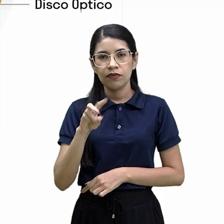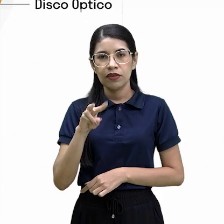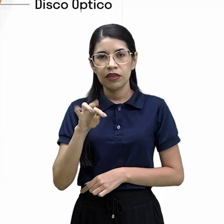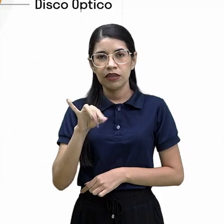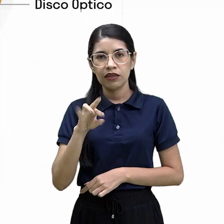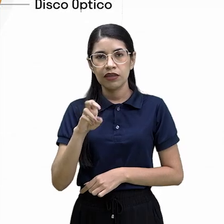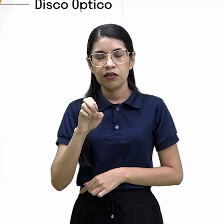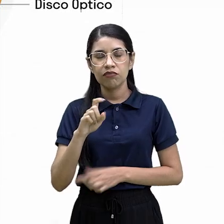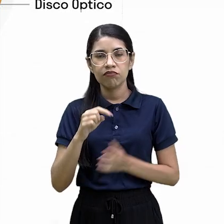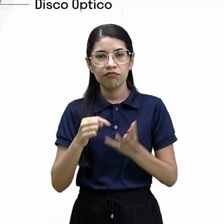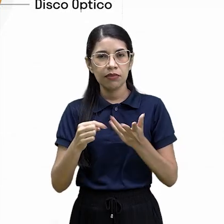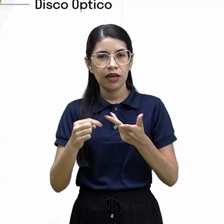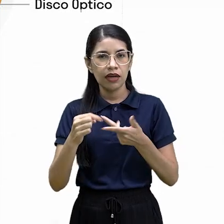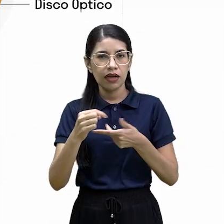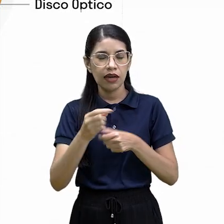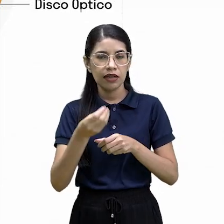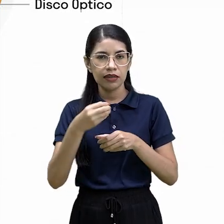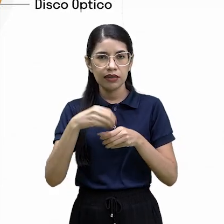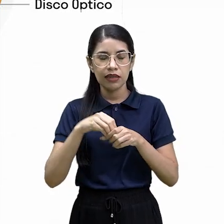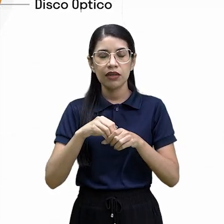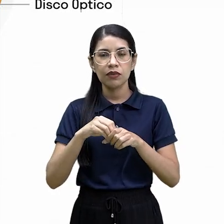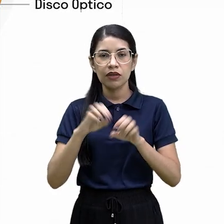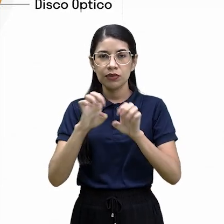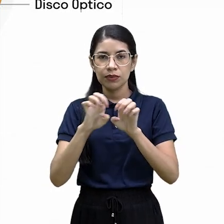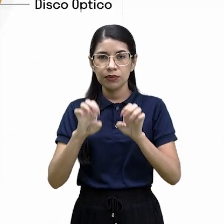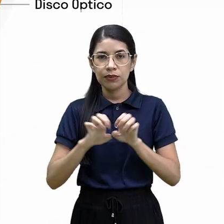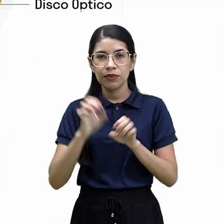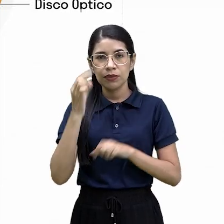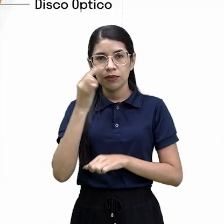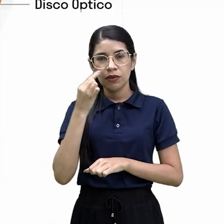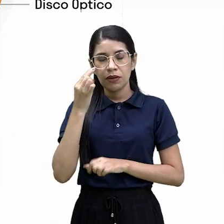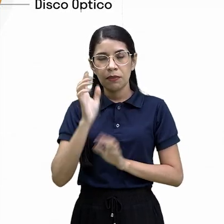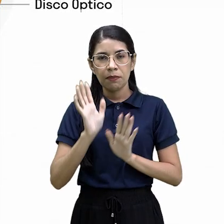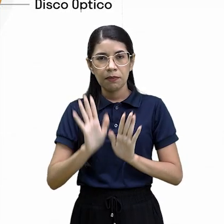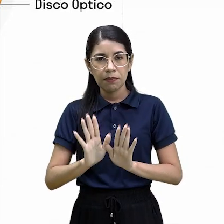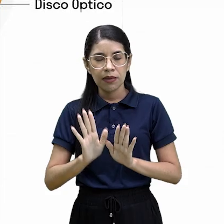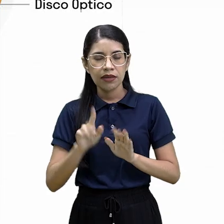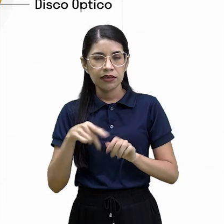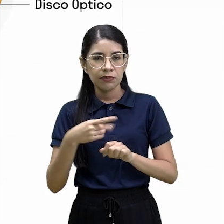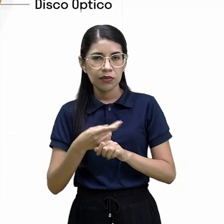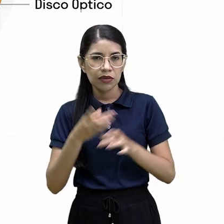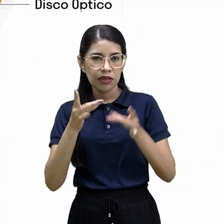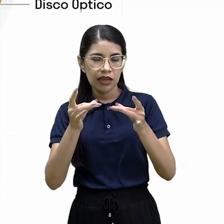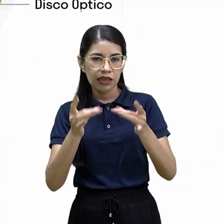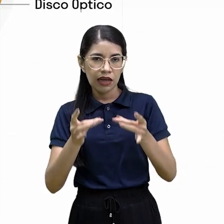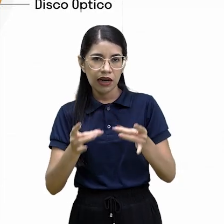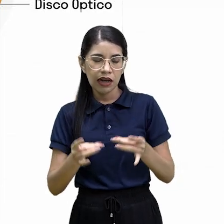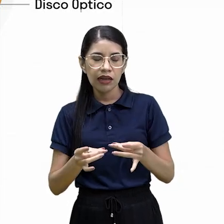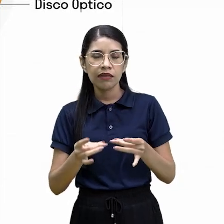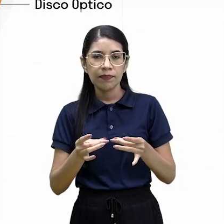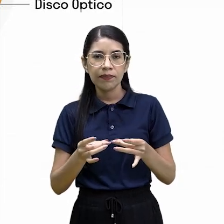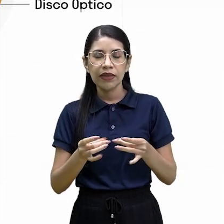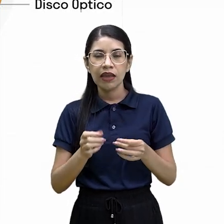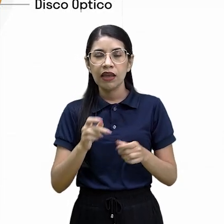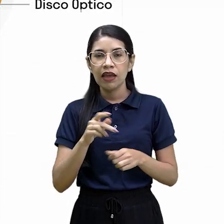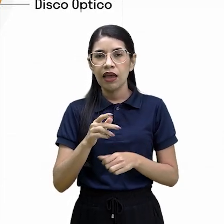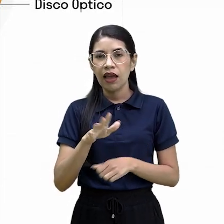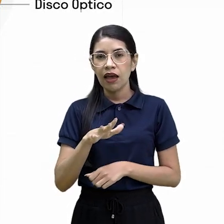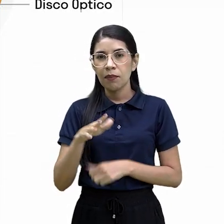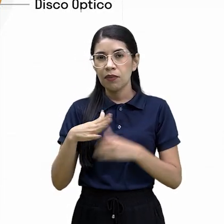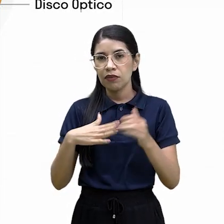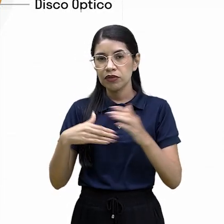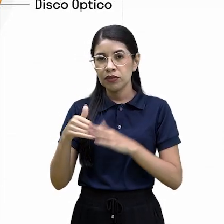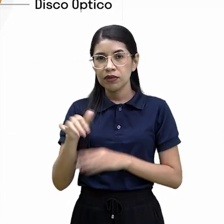o disco óptico. Claro que quem poderá explicar muito melhor para nós é alguém